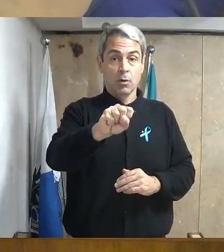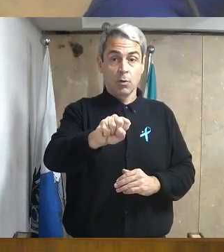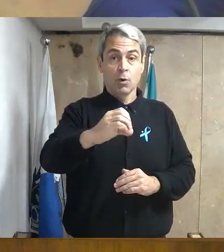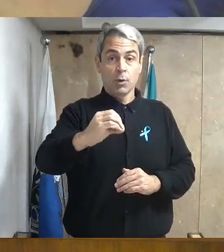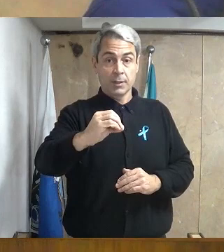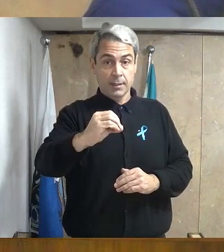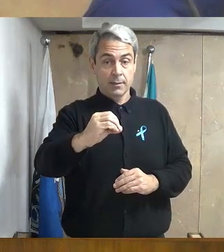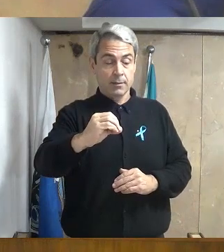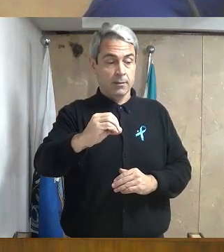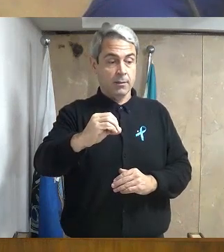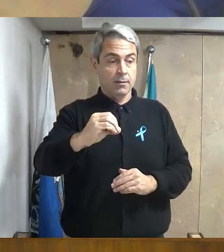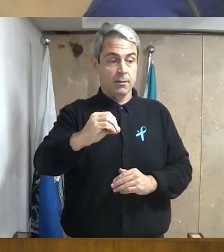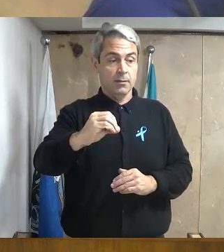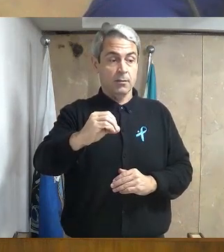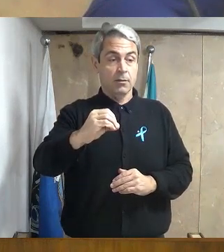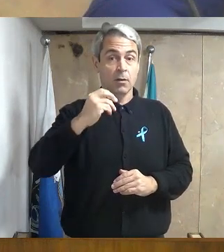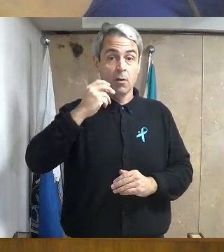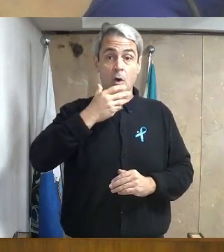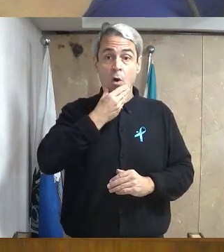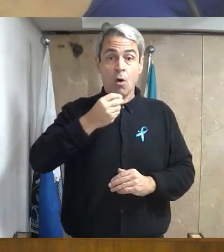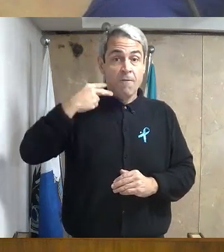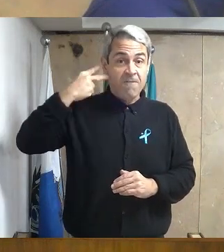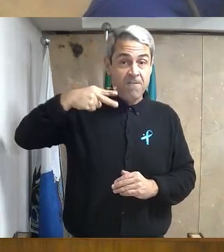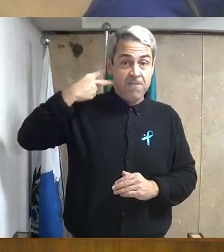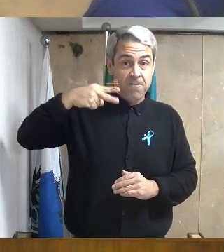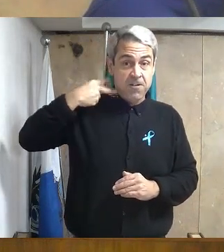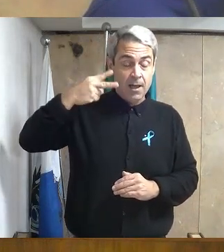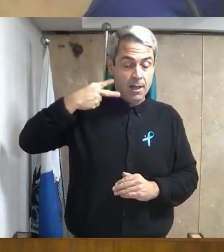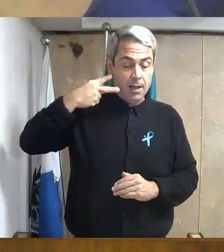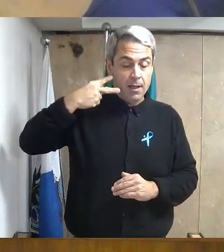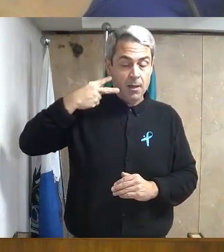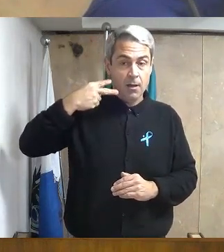4880, do excelentíssimo senhor vereador